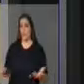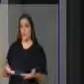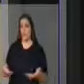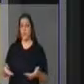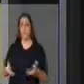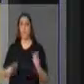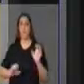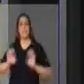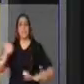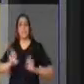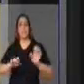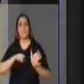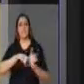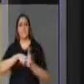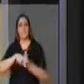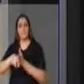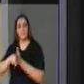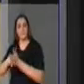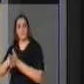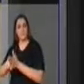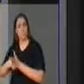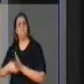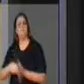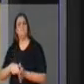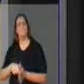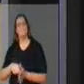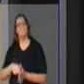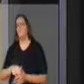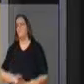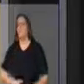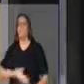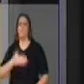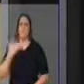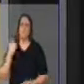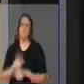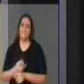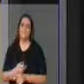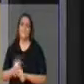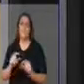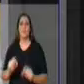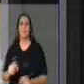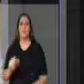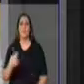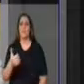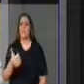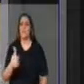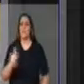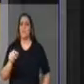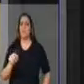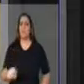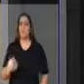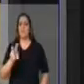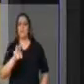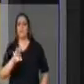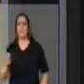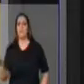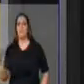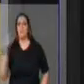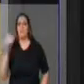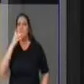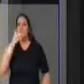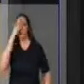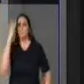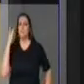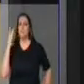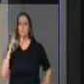ICAM bastante desmotivadora. Nós temos 11.500 casos estimados de câncer